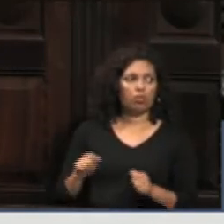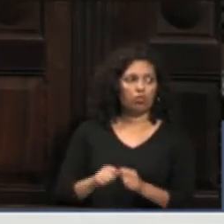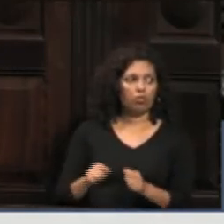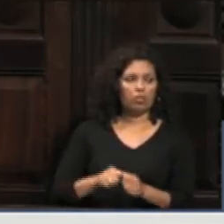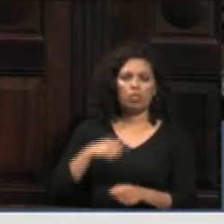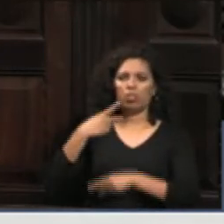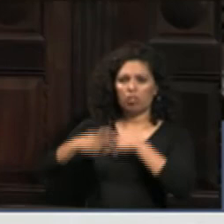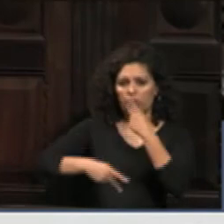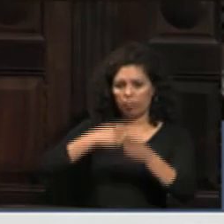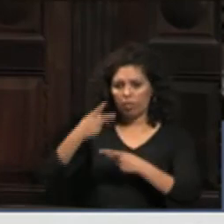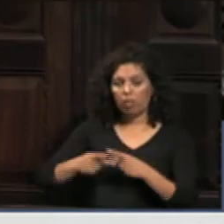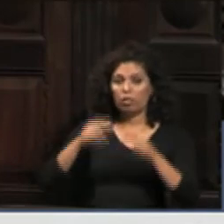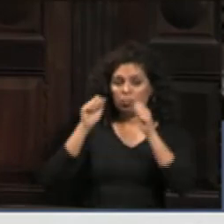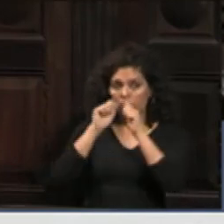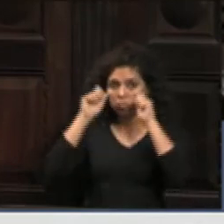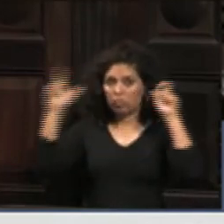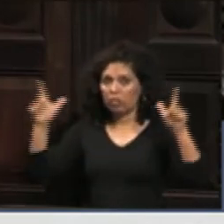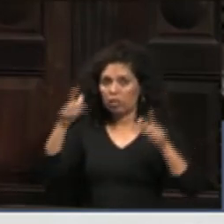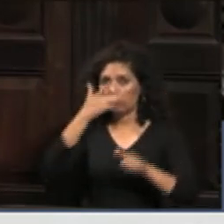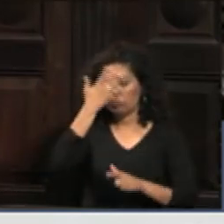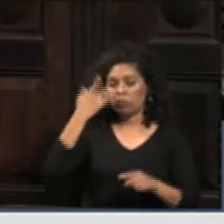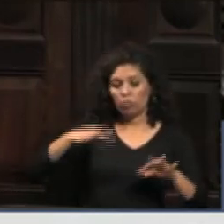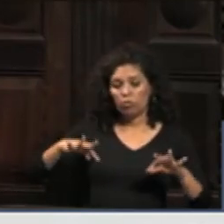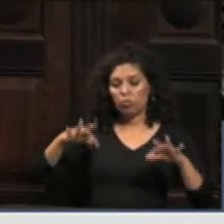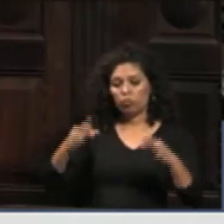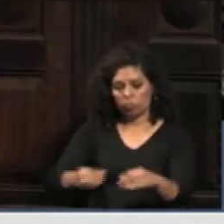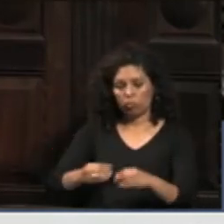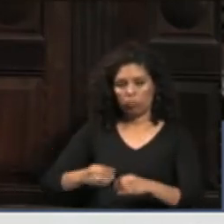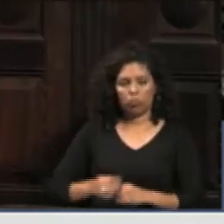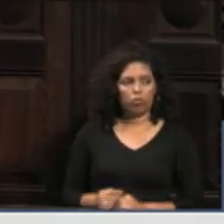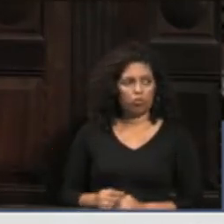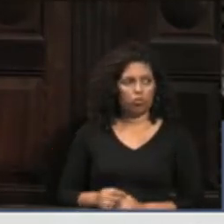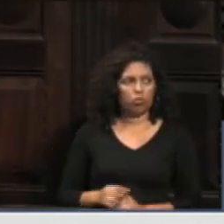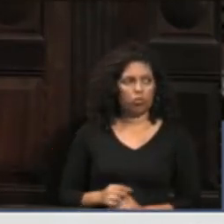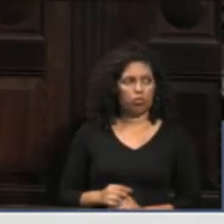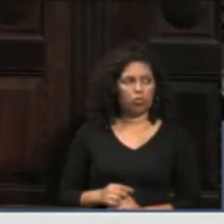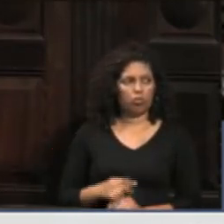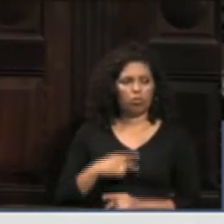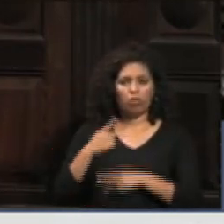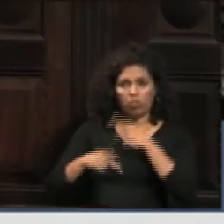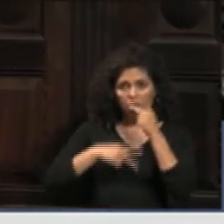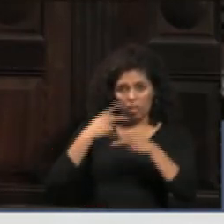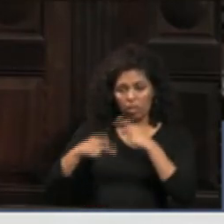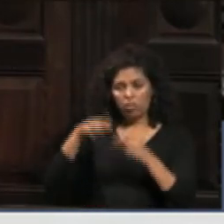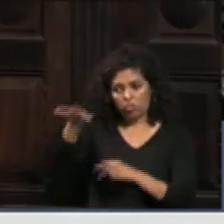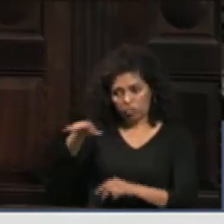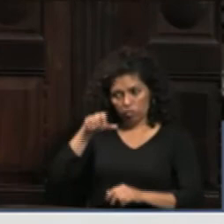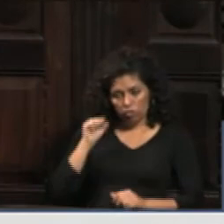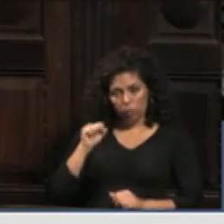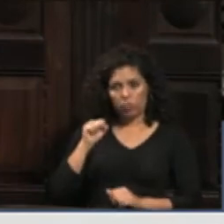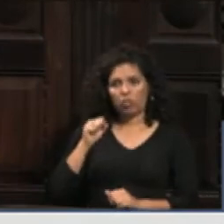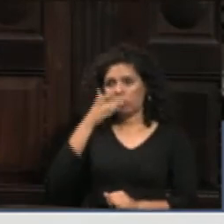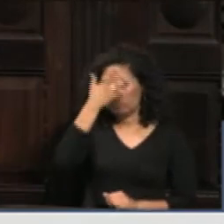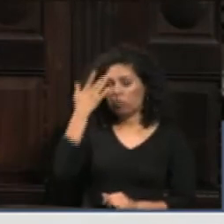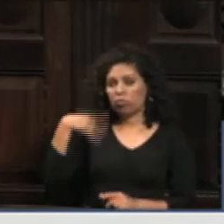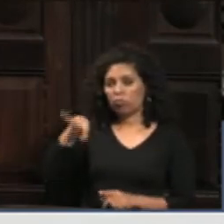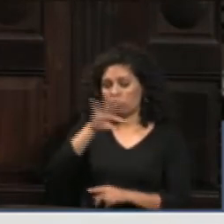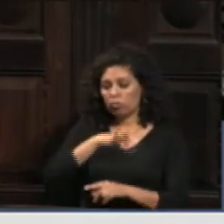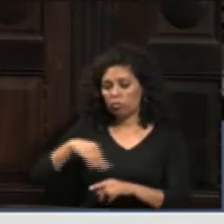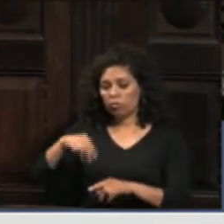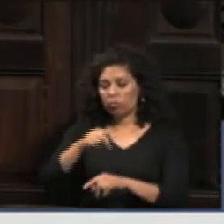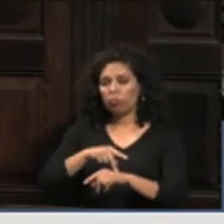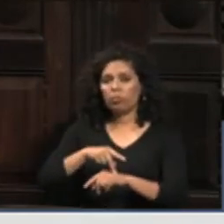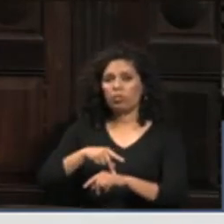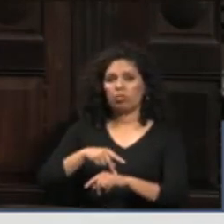este tipo de alerta e, ao mesmo tempo, fazendo um chamamento à população do